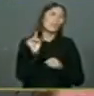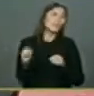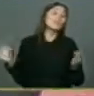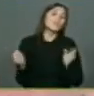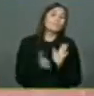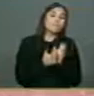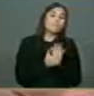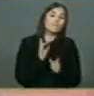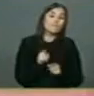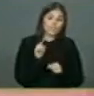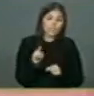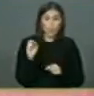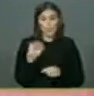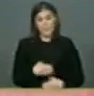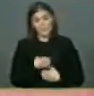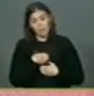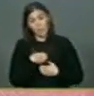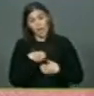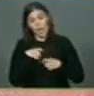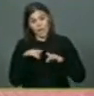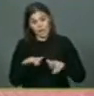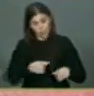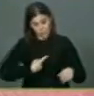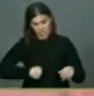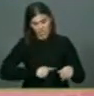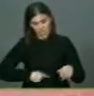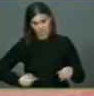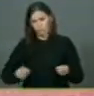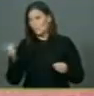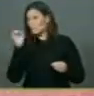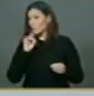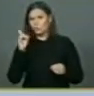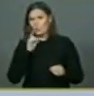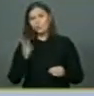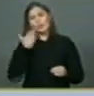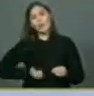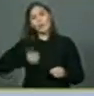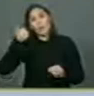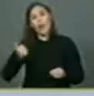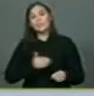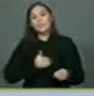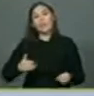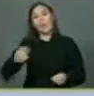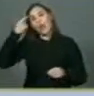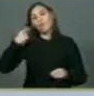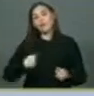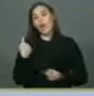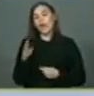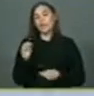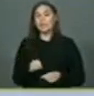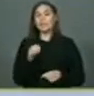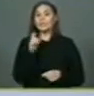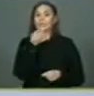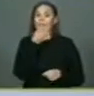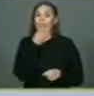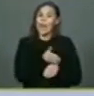facto, quer estes, quer os sintomas do cancro do intestino, são fatores essenciais para melhorarmos a nossa saúde. Sei que queria guardar alguns segundos para deixar uma